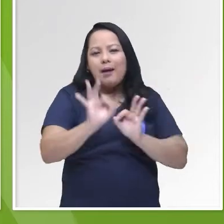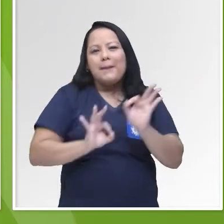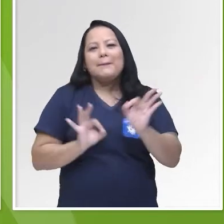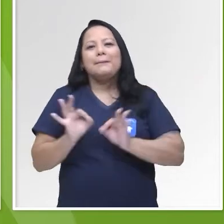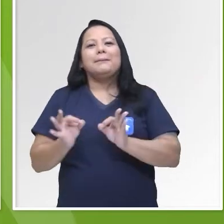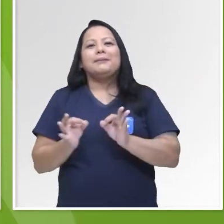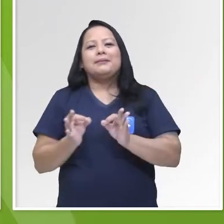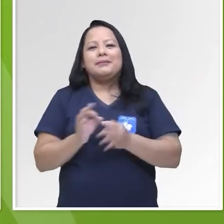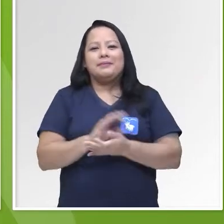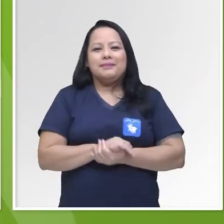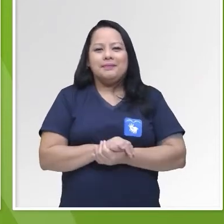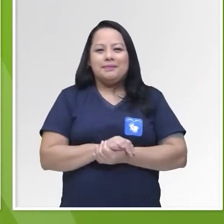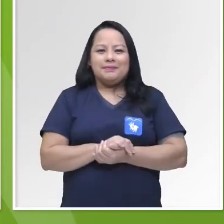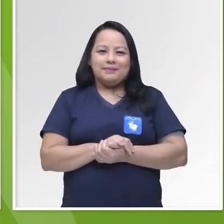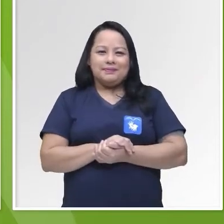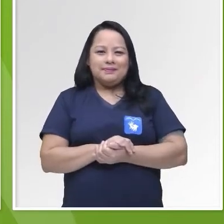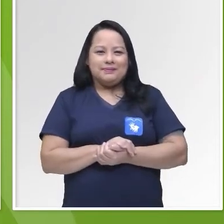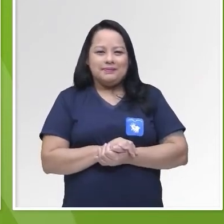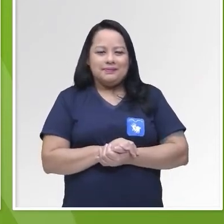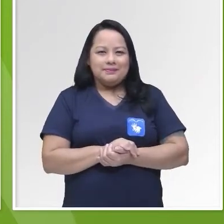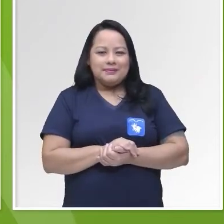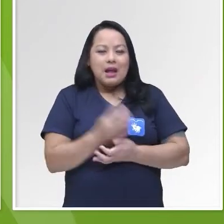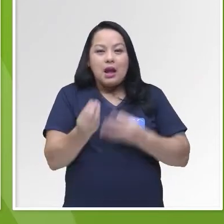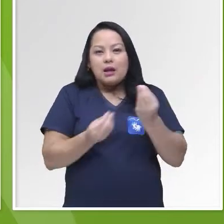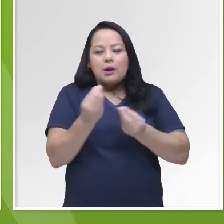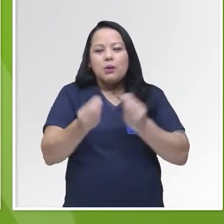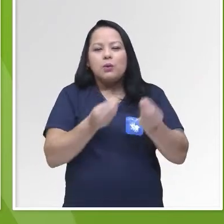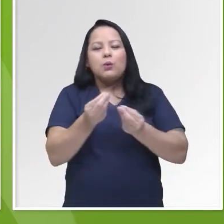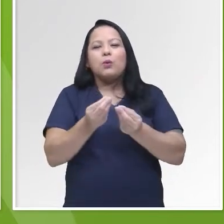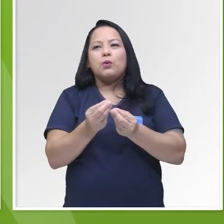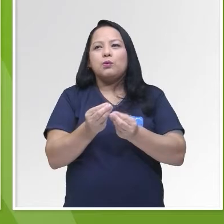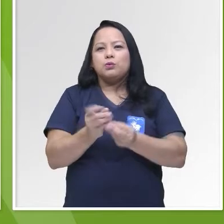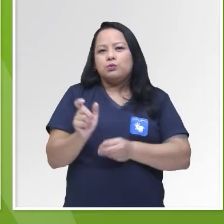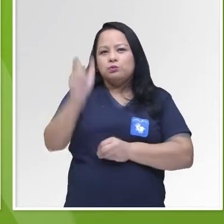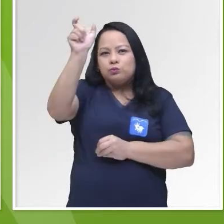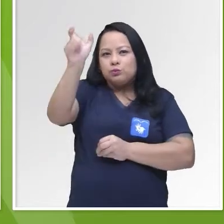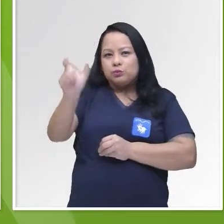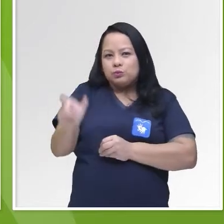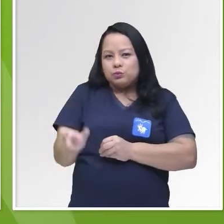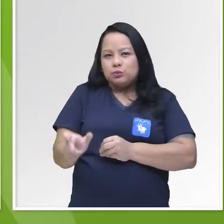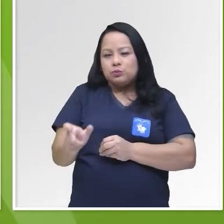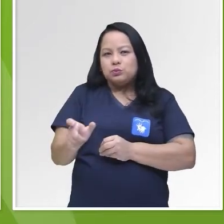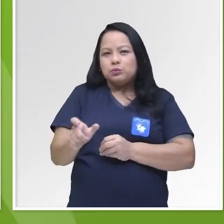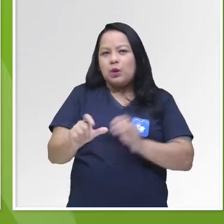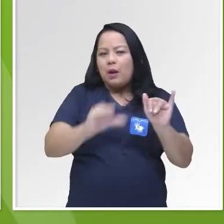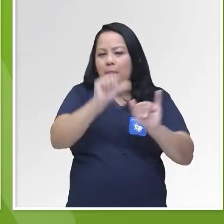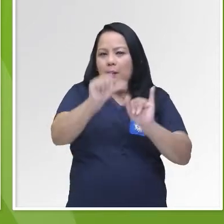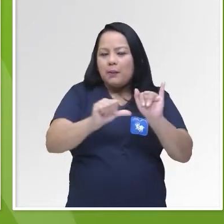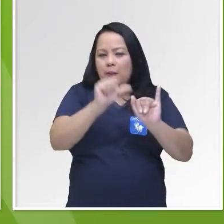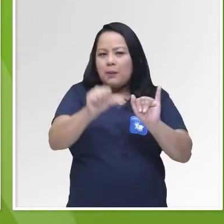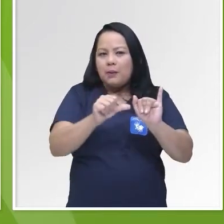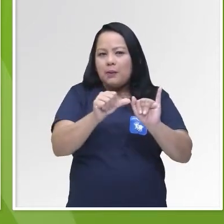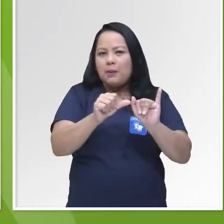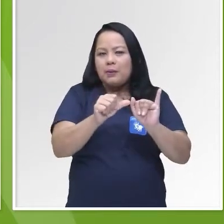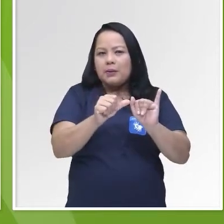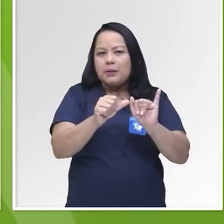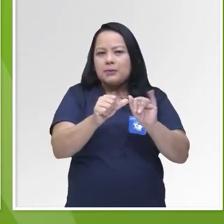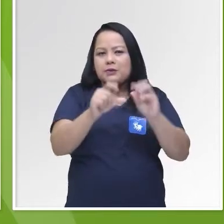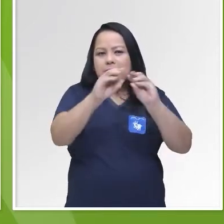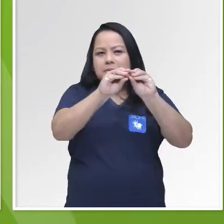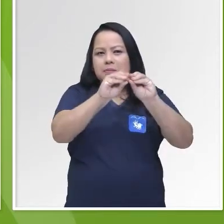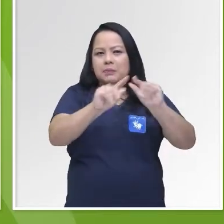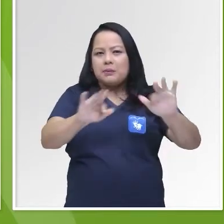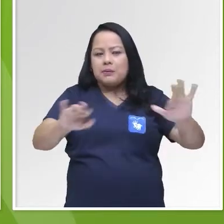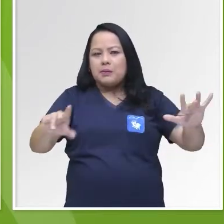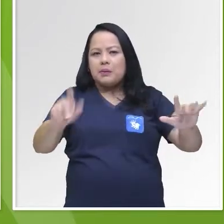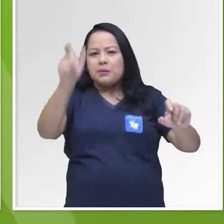processo que vai tornar a reação química de decomposição de